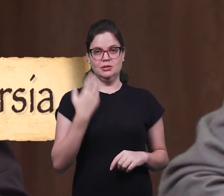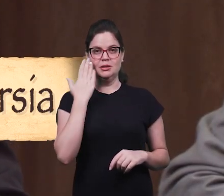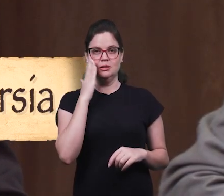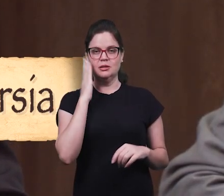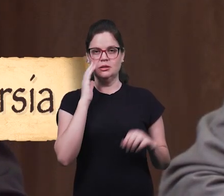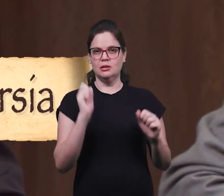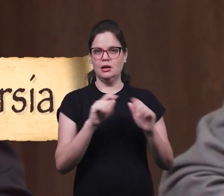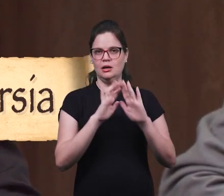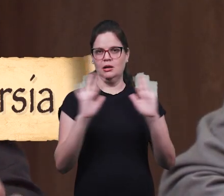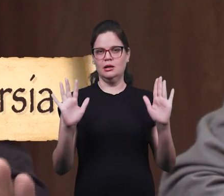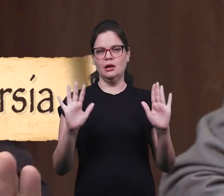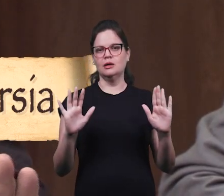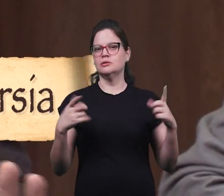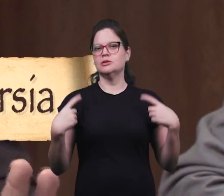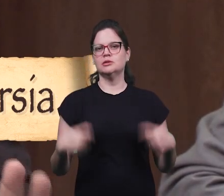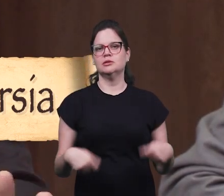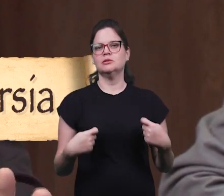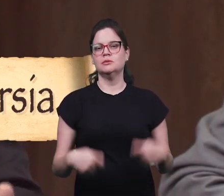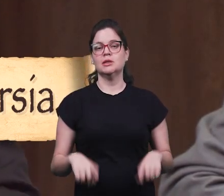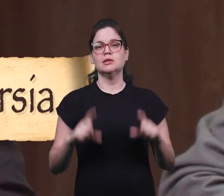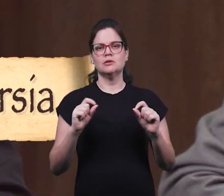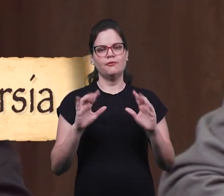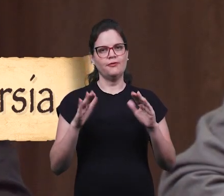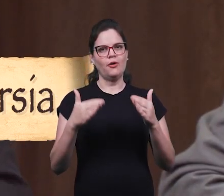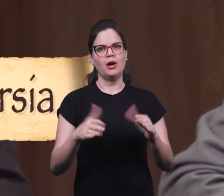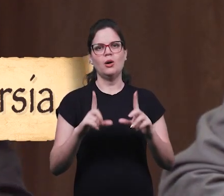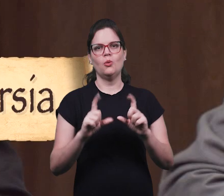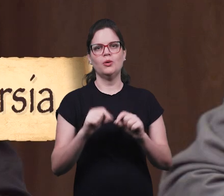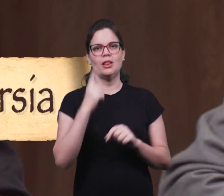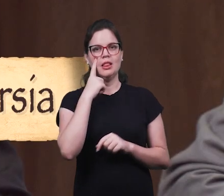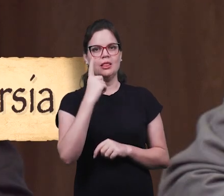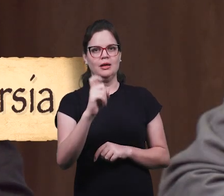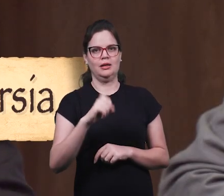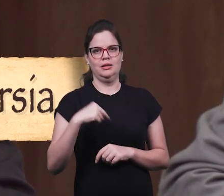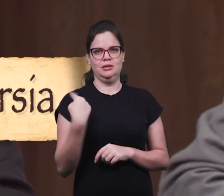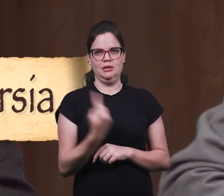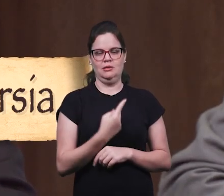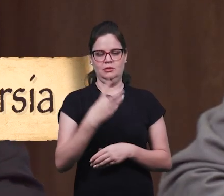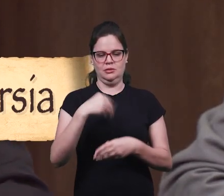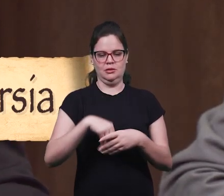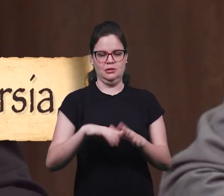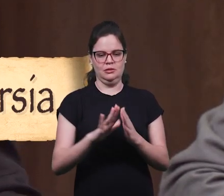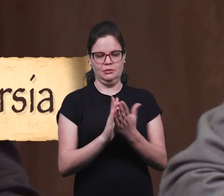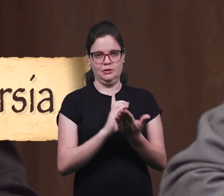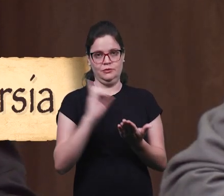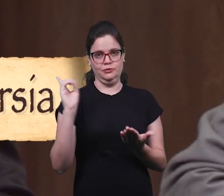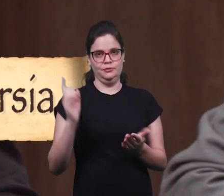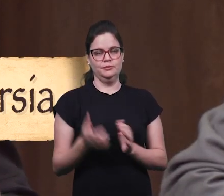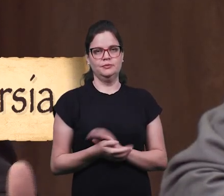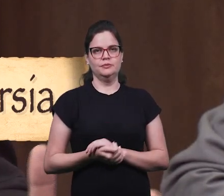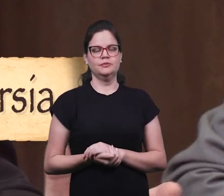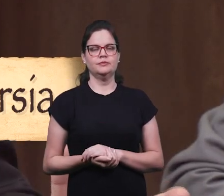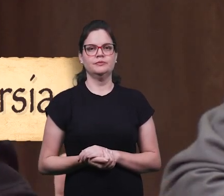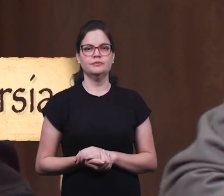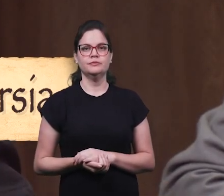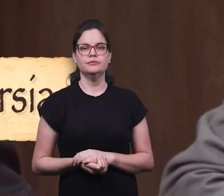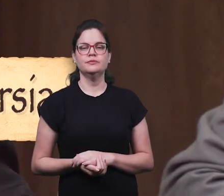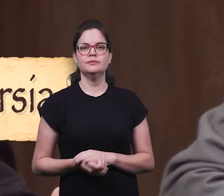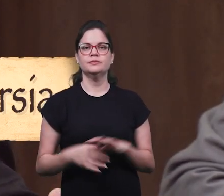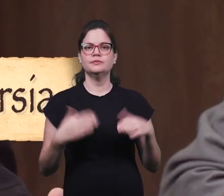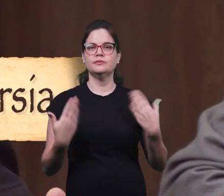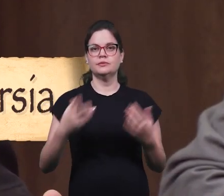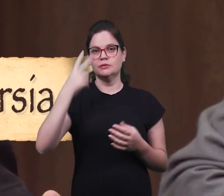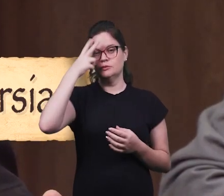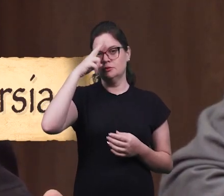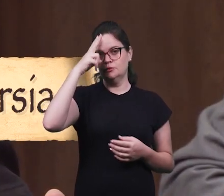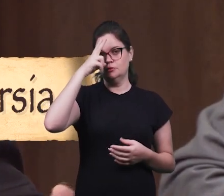um pouco, nós temos que falar do que nos interessa na Bíblia aqui. Muito bom. Então, a história que